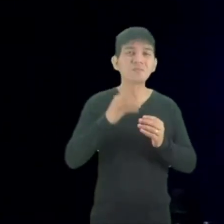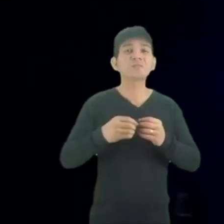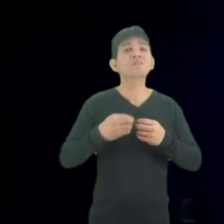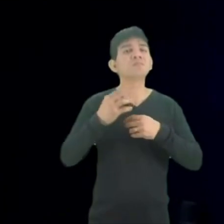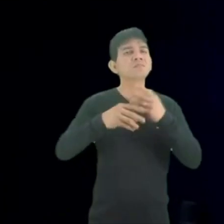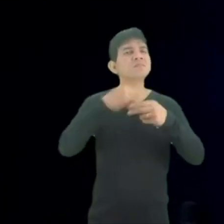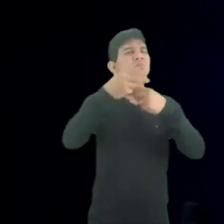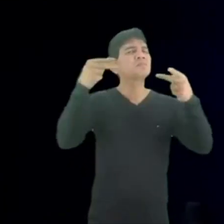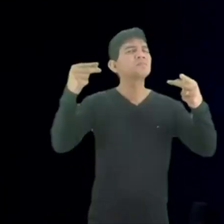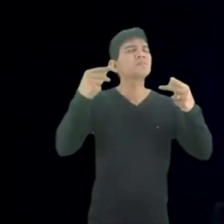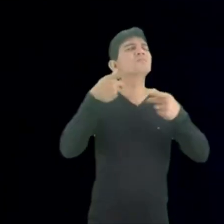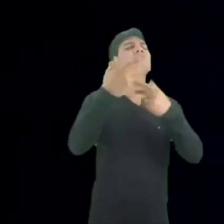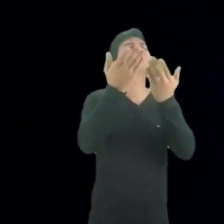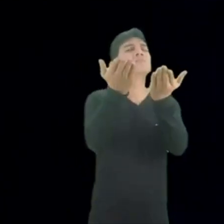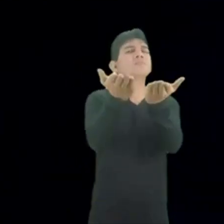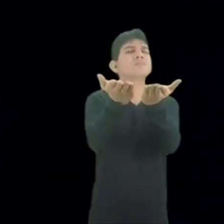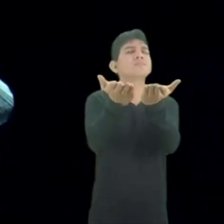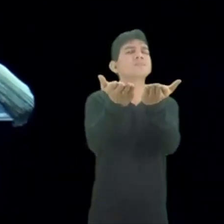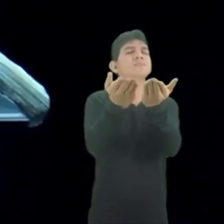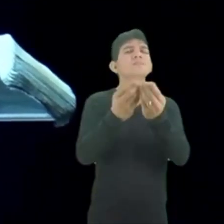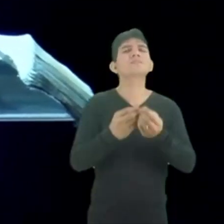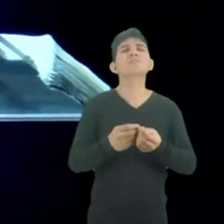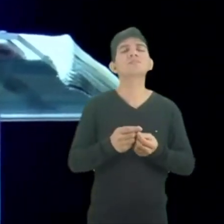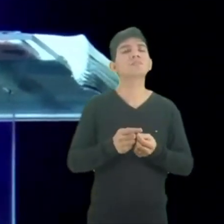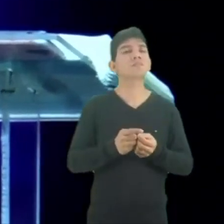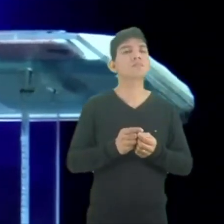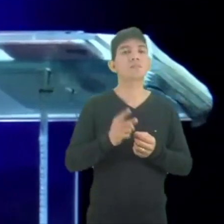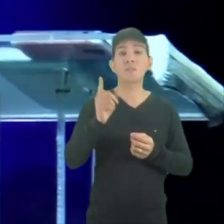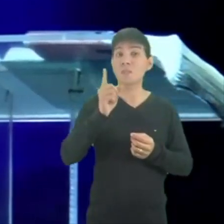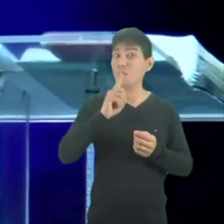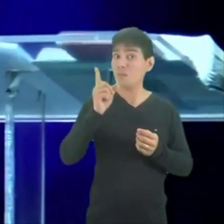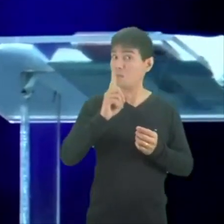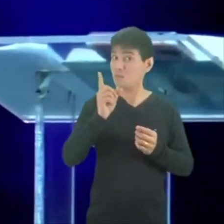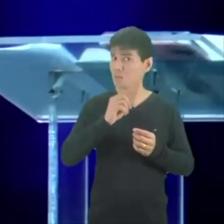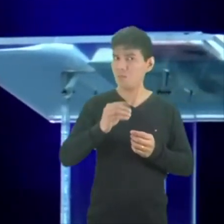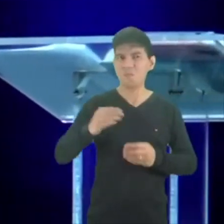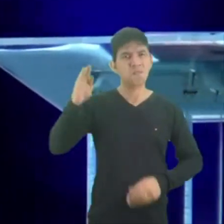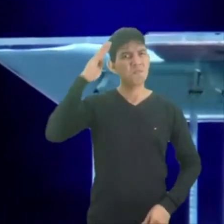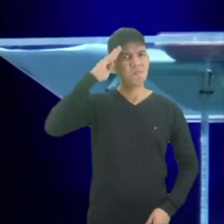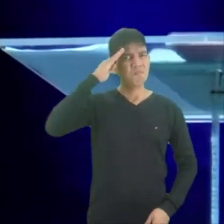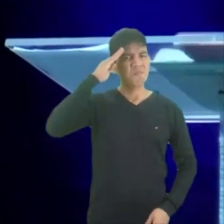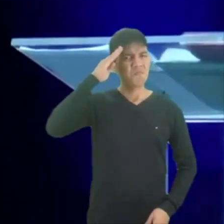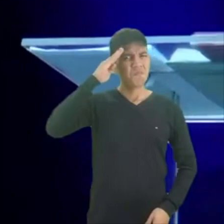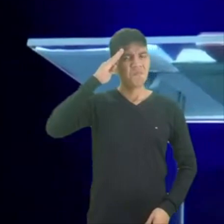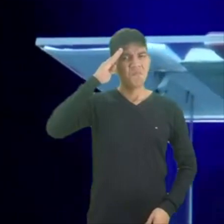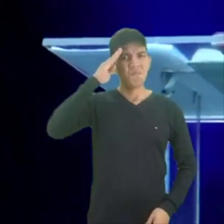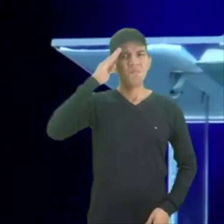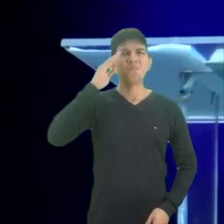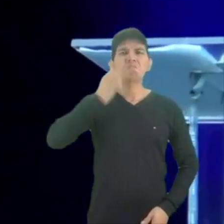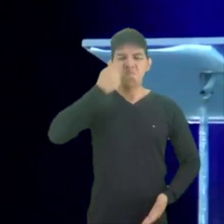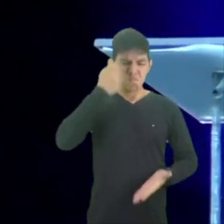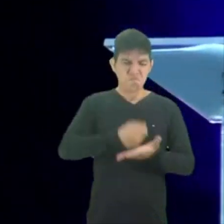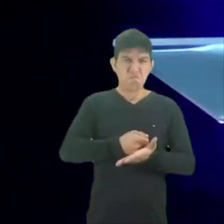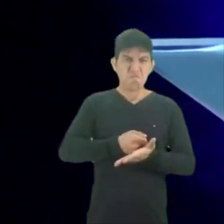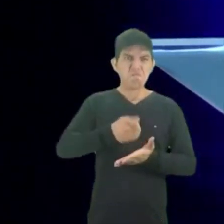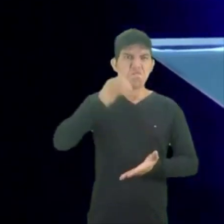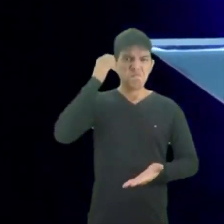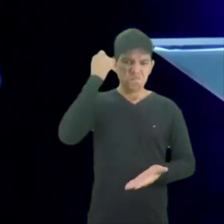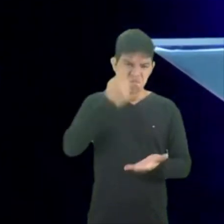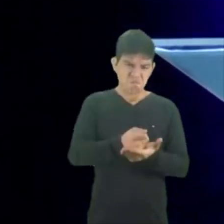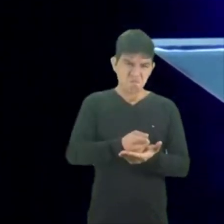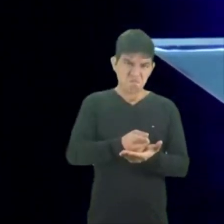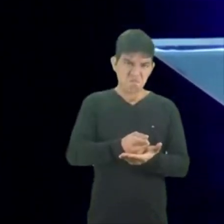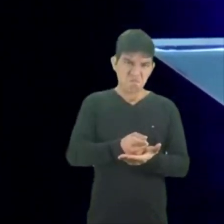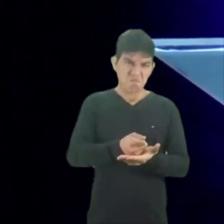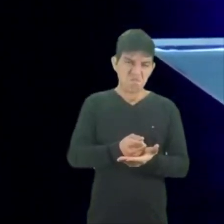você. Ao mesmo tempo, Deus não é um general, aquele Deus que ali, eu faço questão de pesar a mão nesse